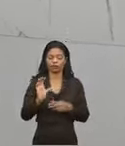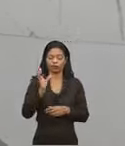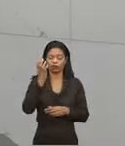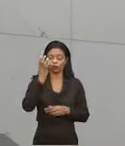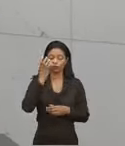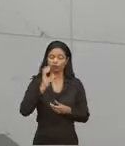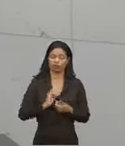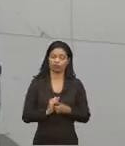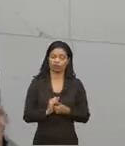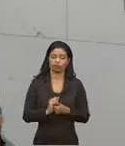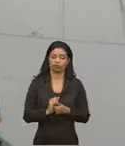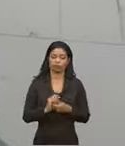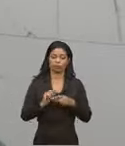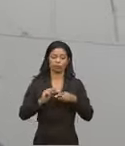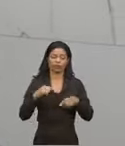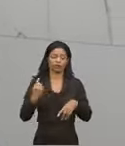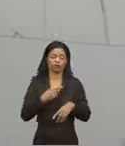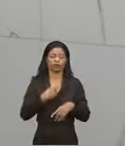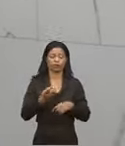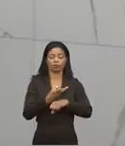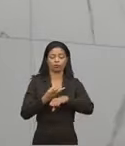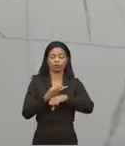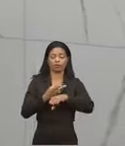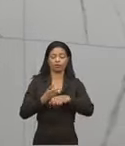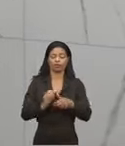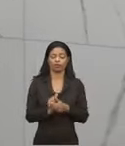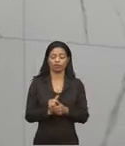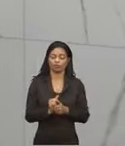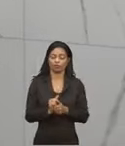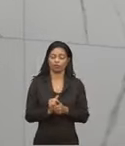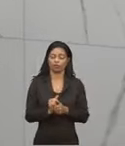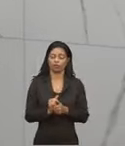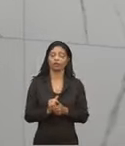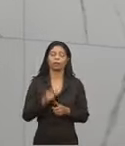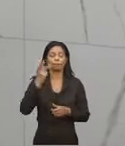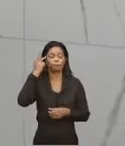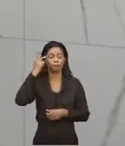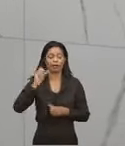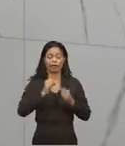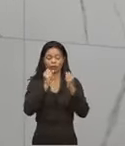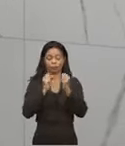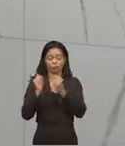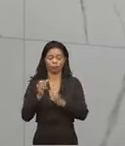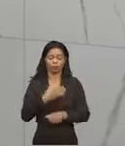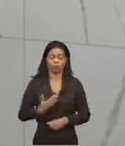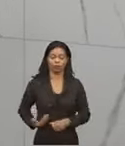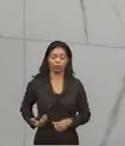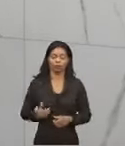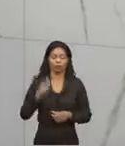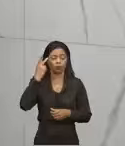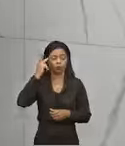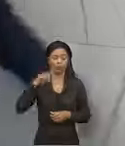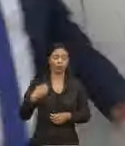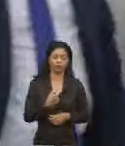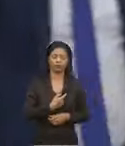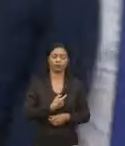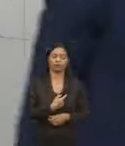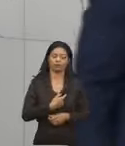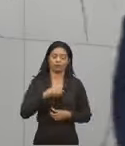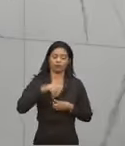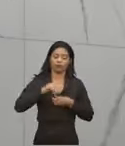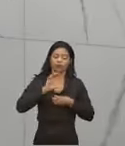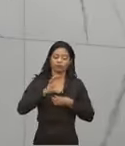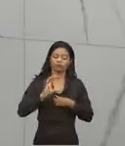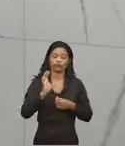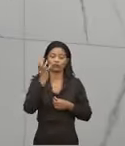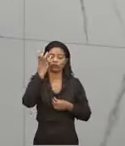vem buscando uma condição da atenção do poder público para que as nossas ações aconteçam. E aí,